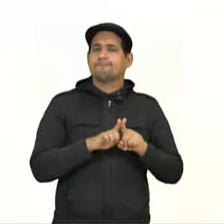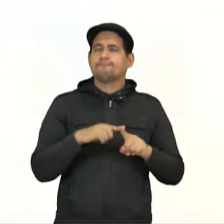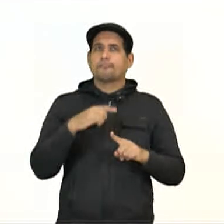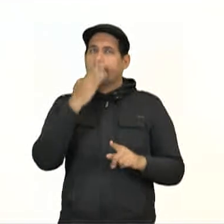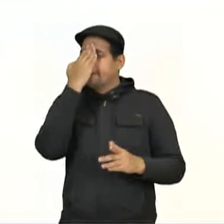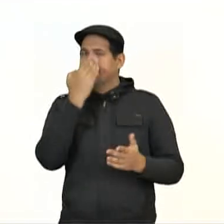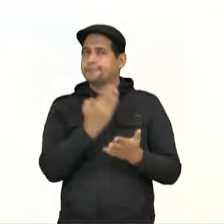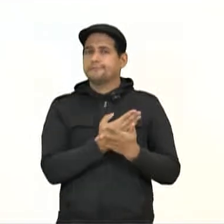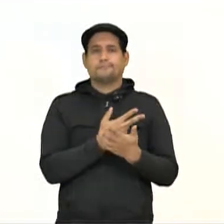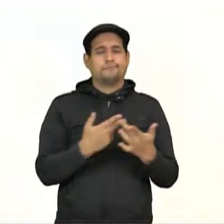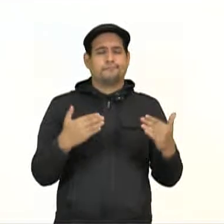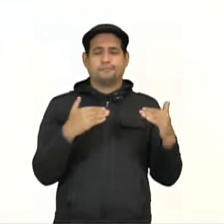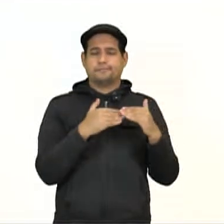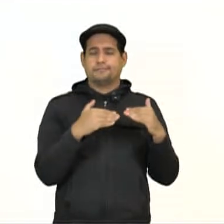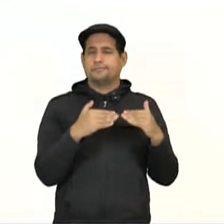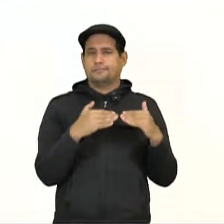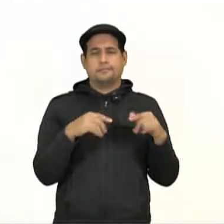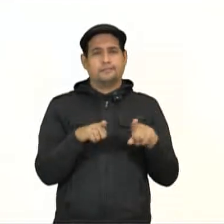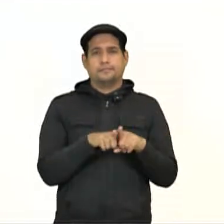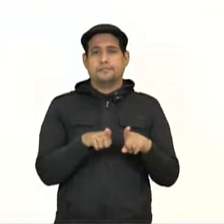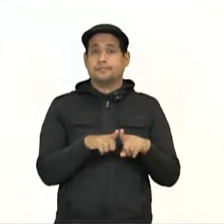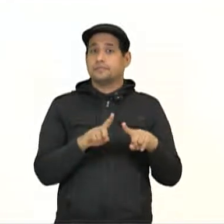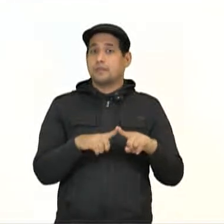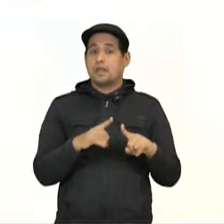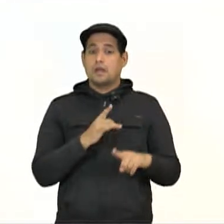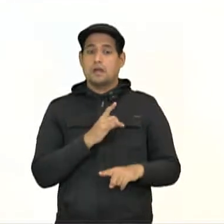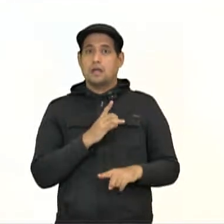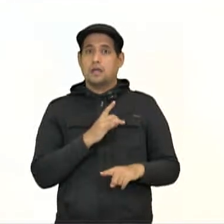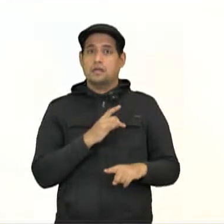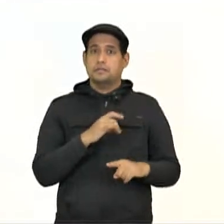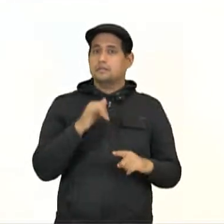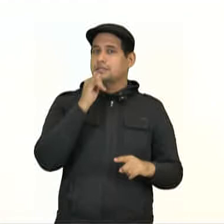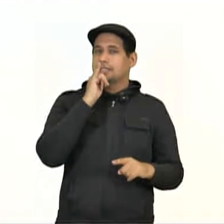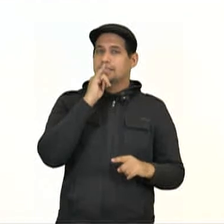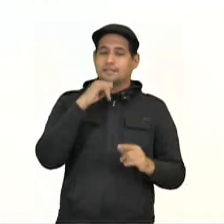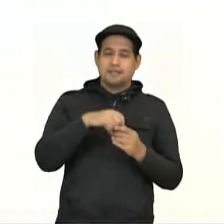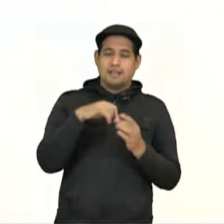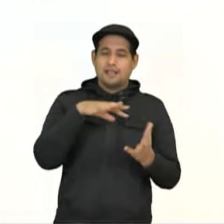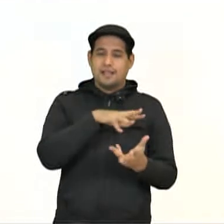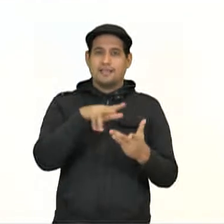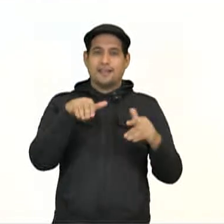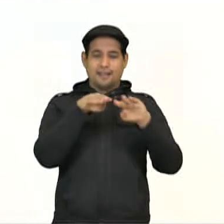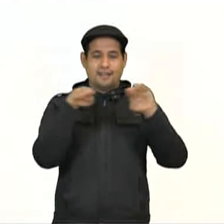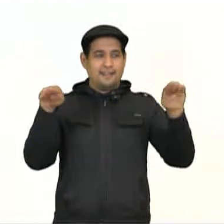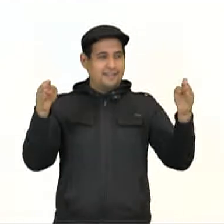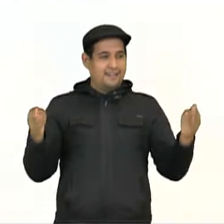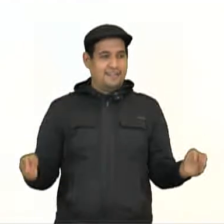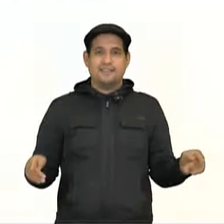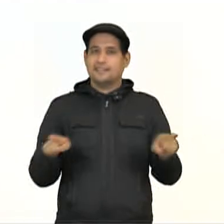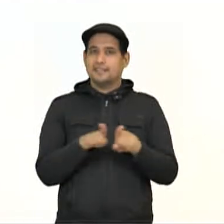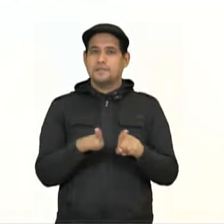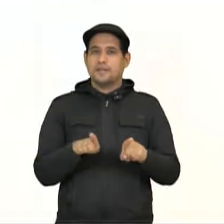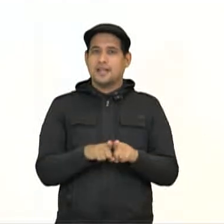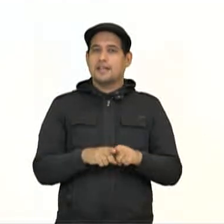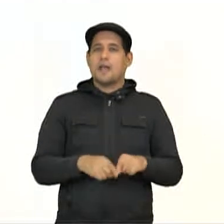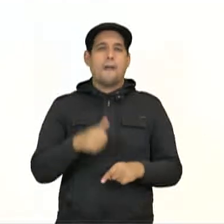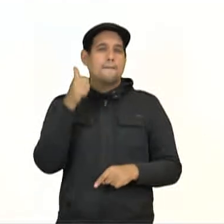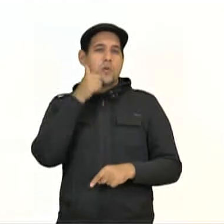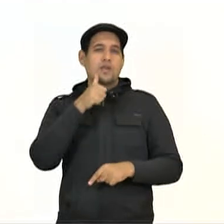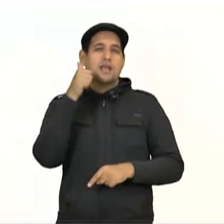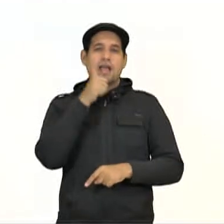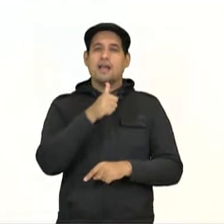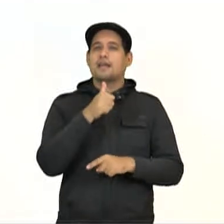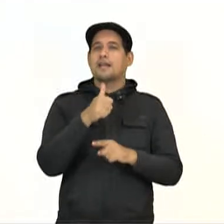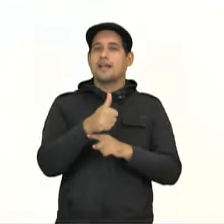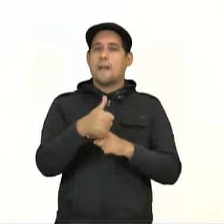superstições, crenças limitantes, o perigo da terra achatada, monstros marinhos, sereias que lançavam encantos,